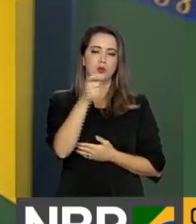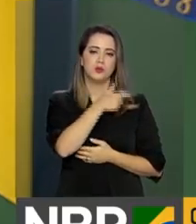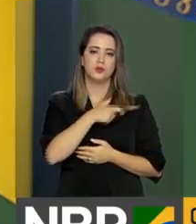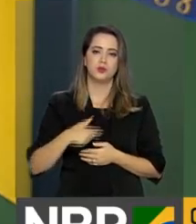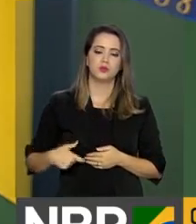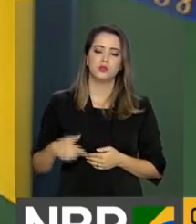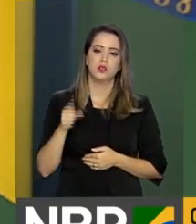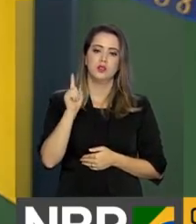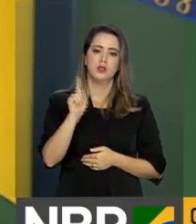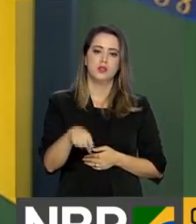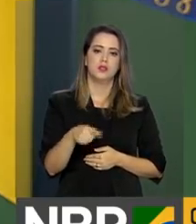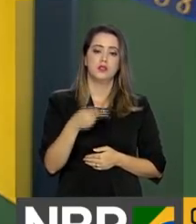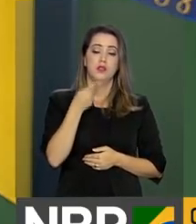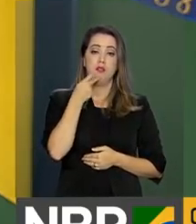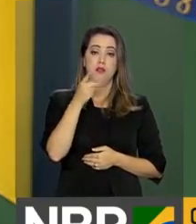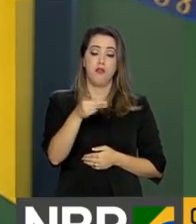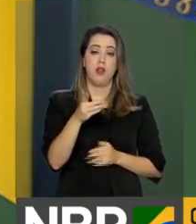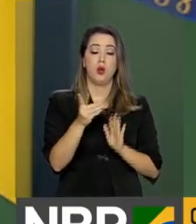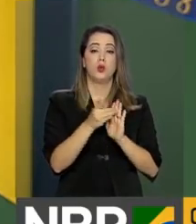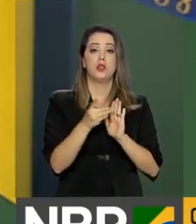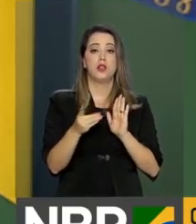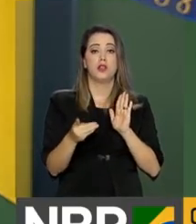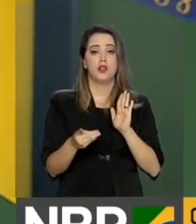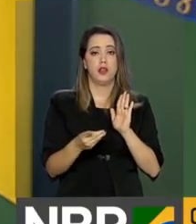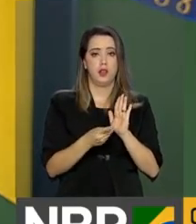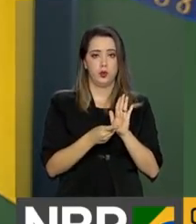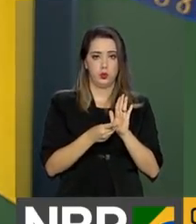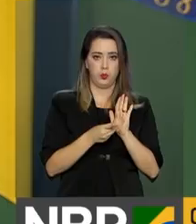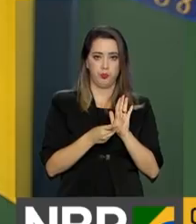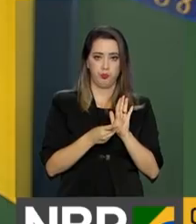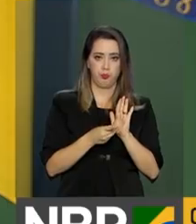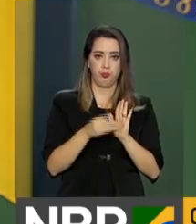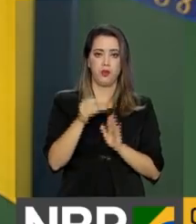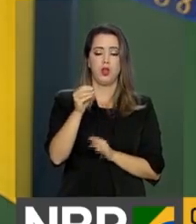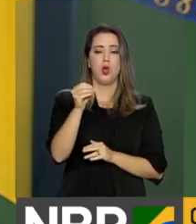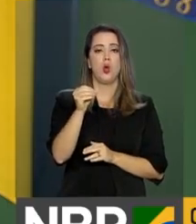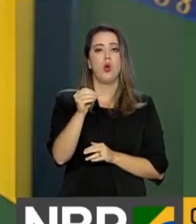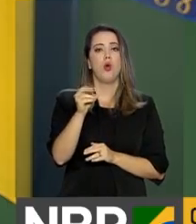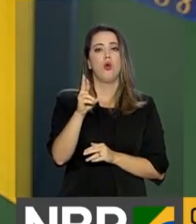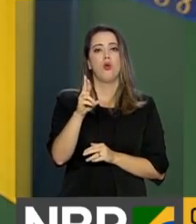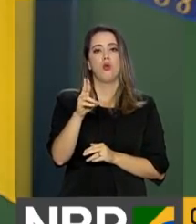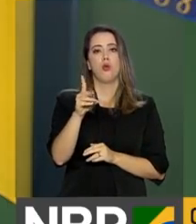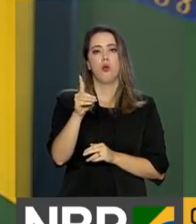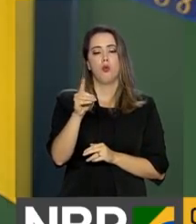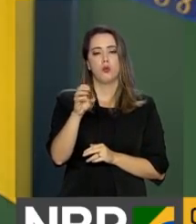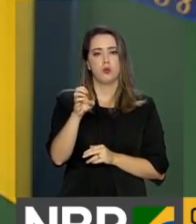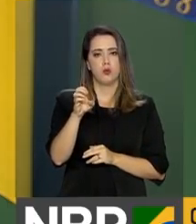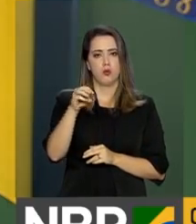diz o decreto da Ordem do Mérito Educativo,